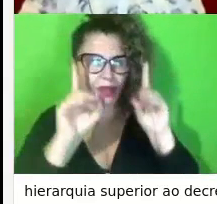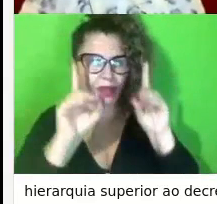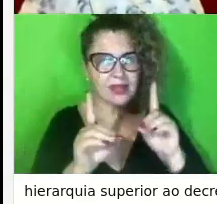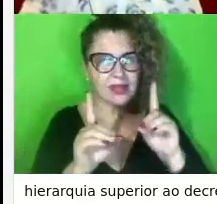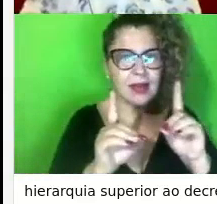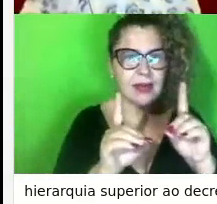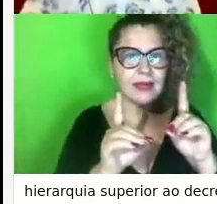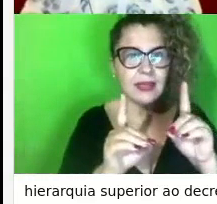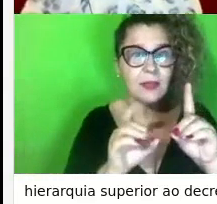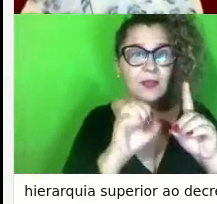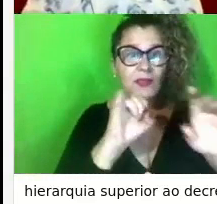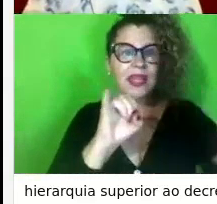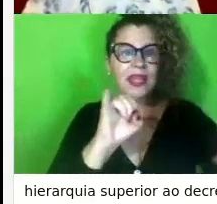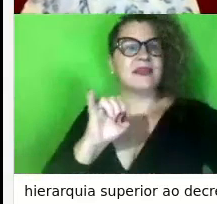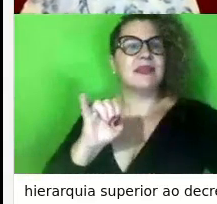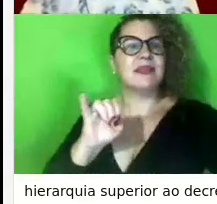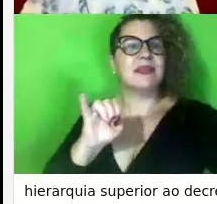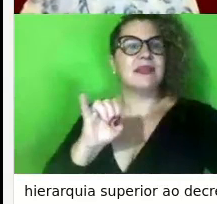gente.